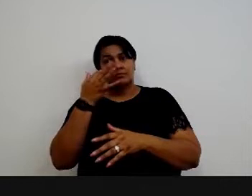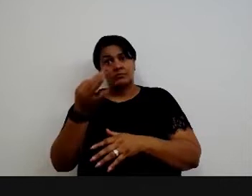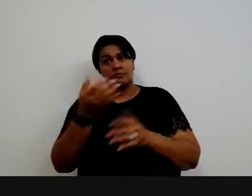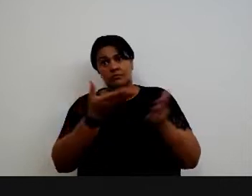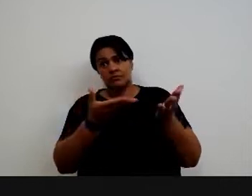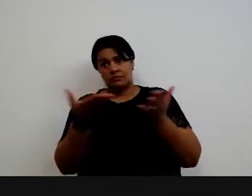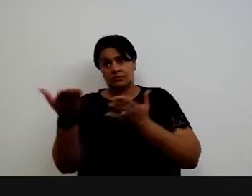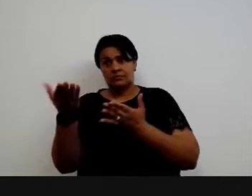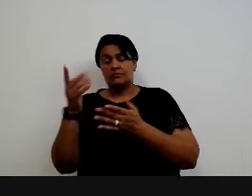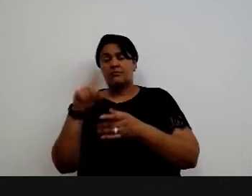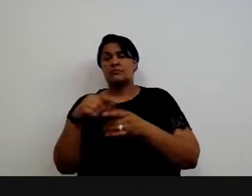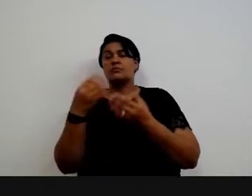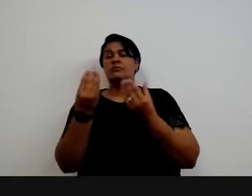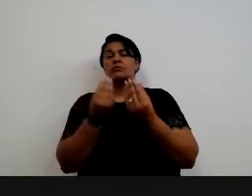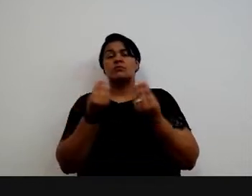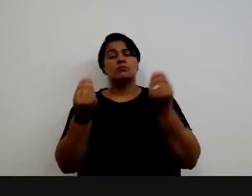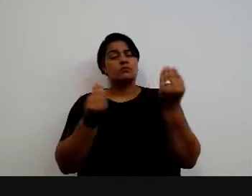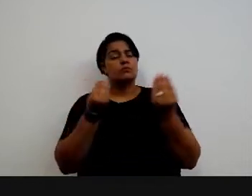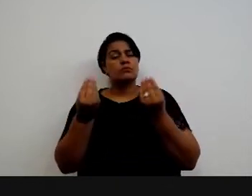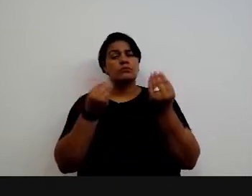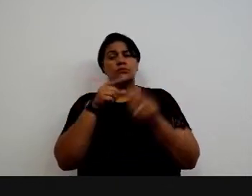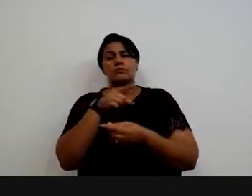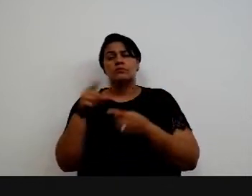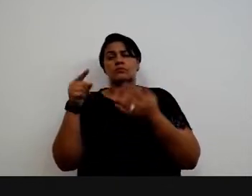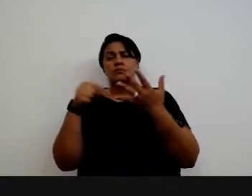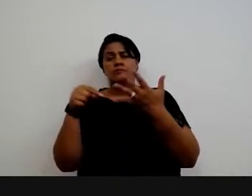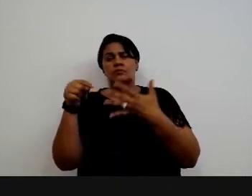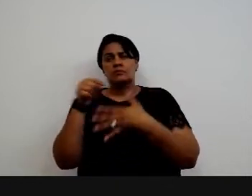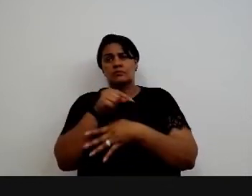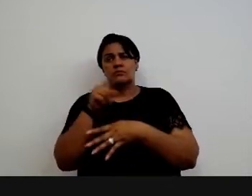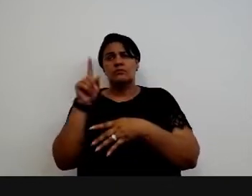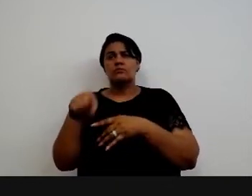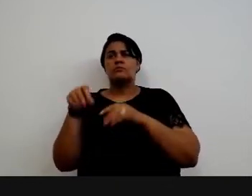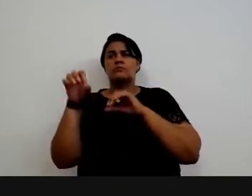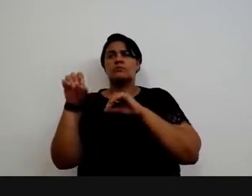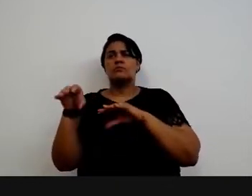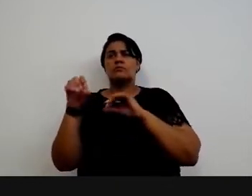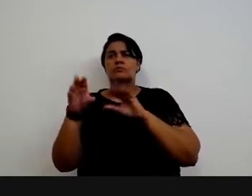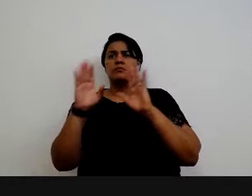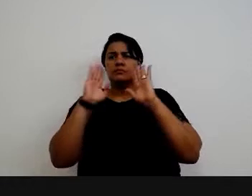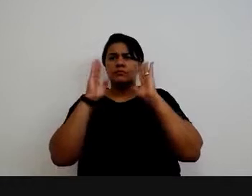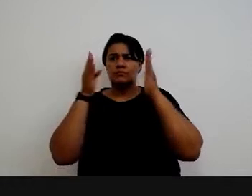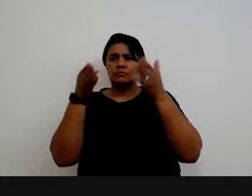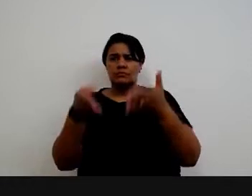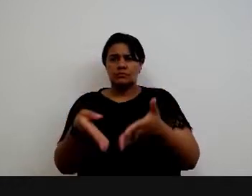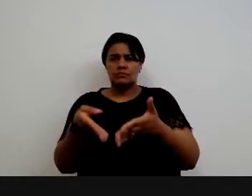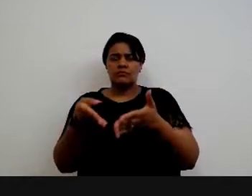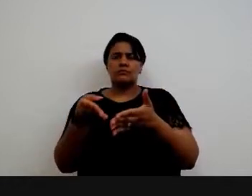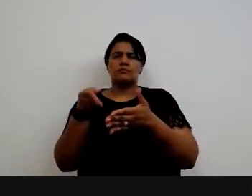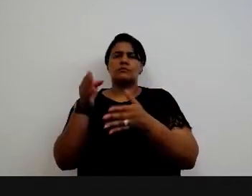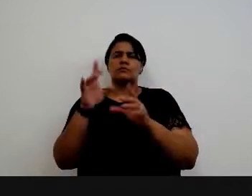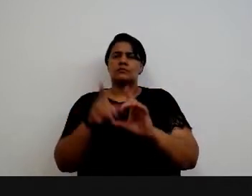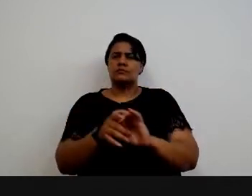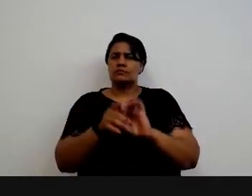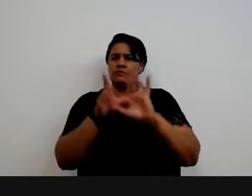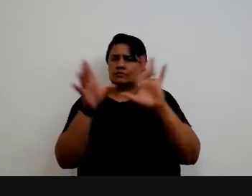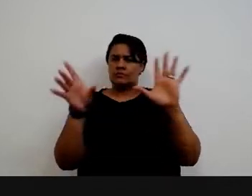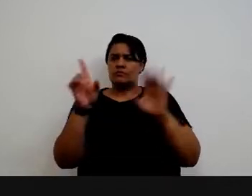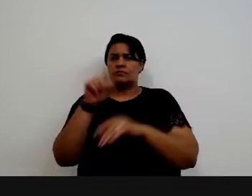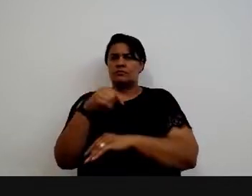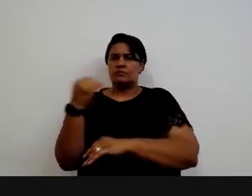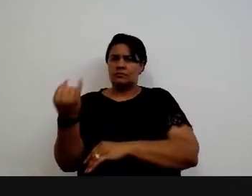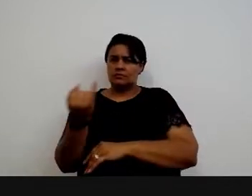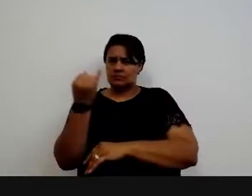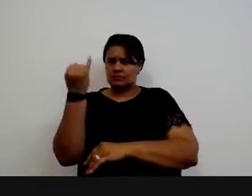os parlamentos. Quer dizer, essa educação para a democracia, ela é importante ser pensada como algo